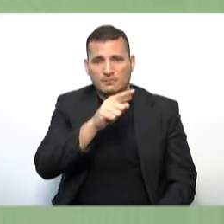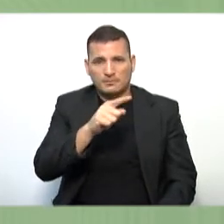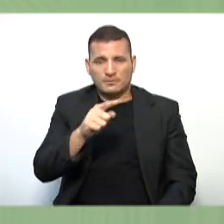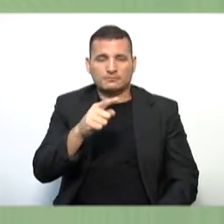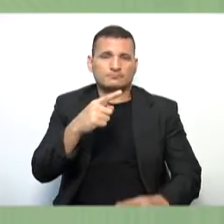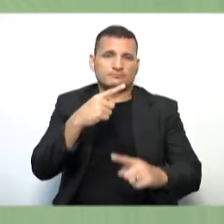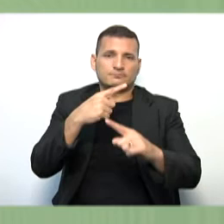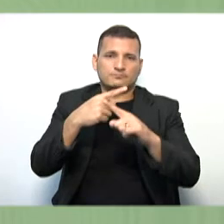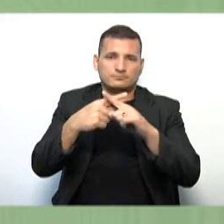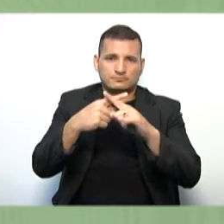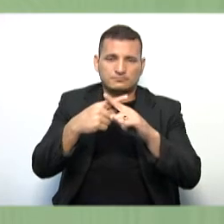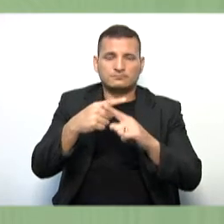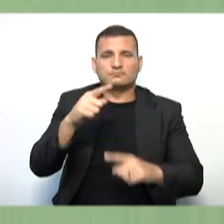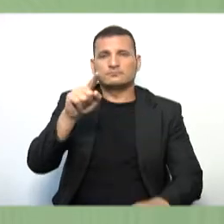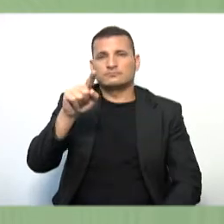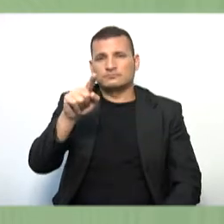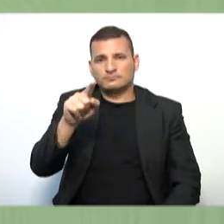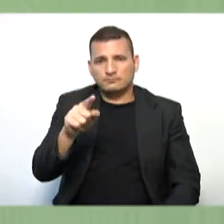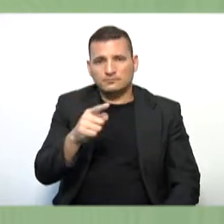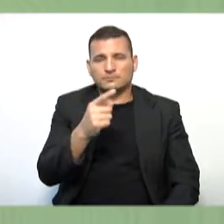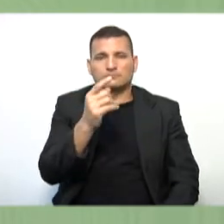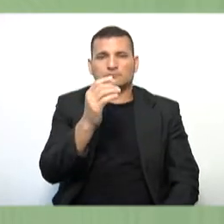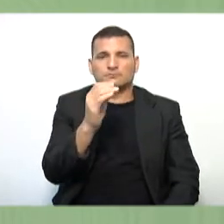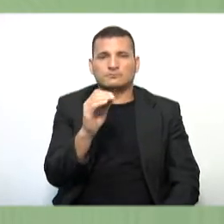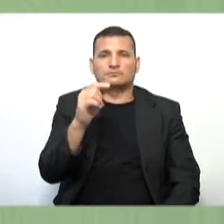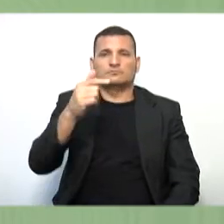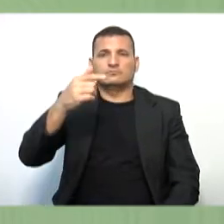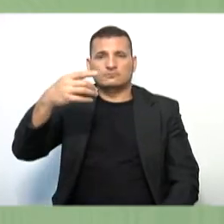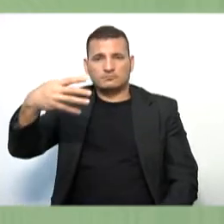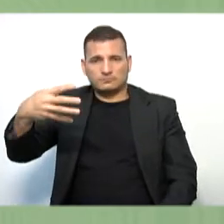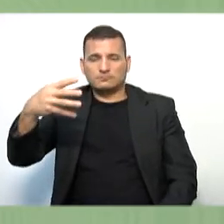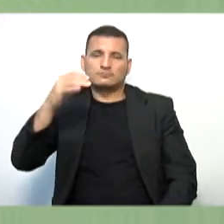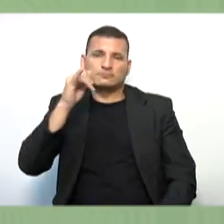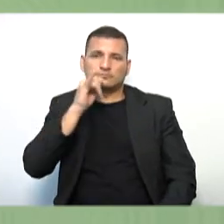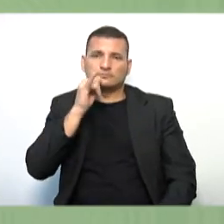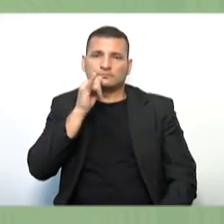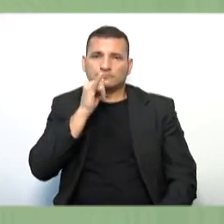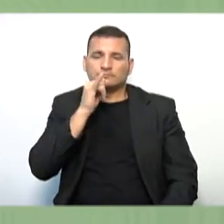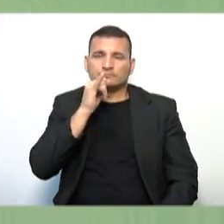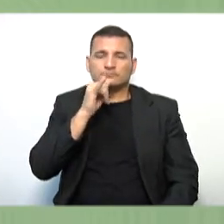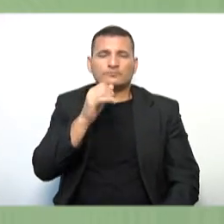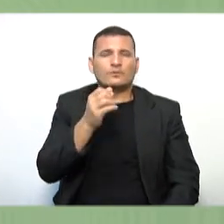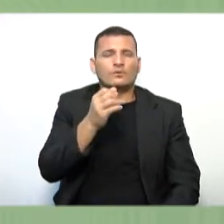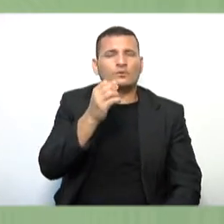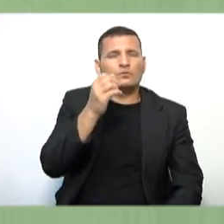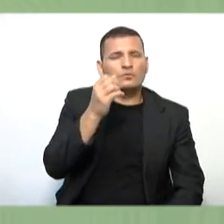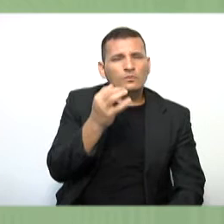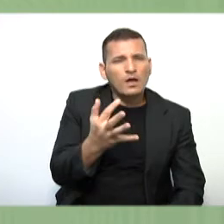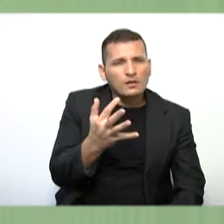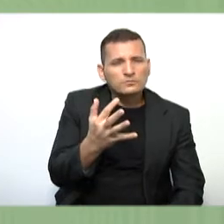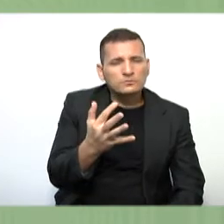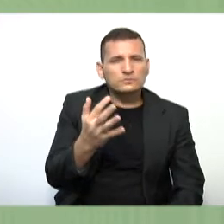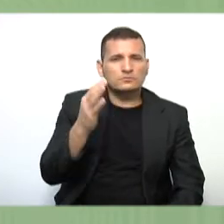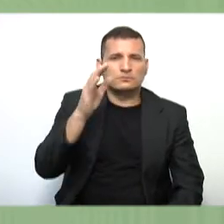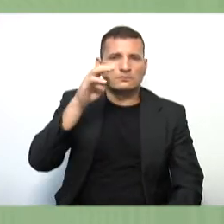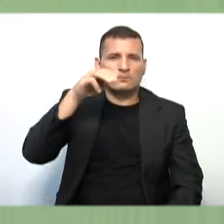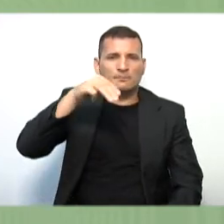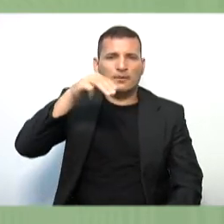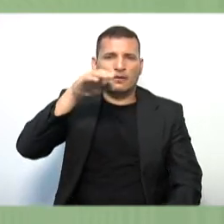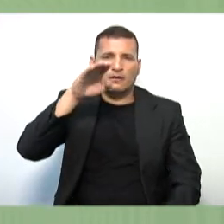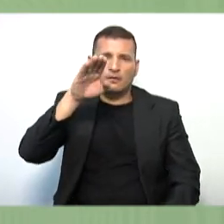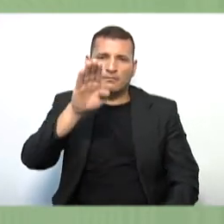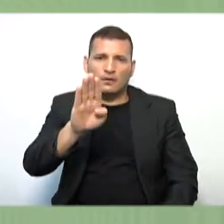multiplica por 1024. Por exemplo, se a gente falar quantos megabytes possuem